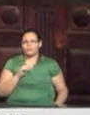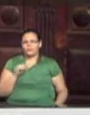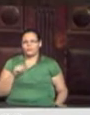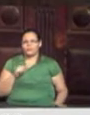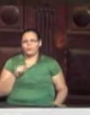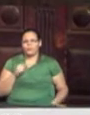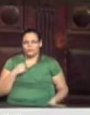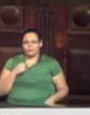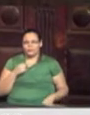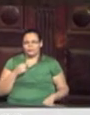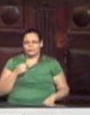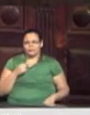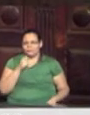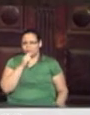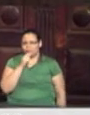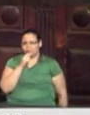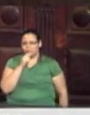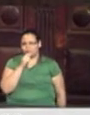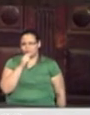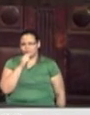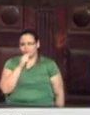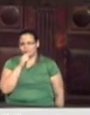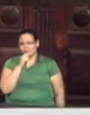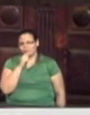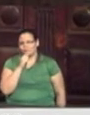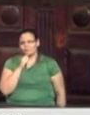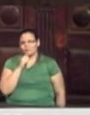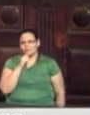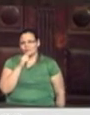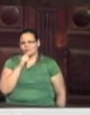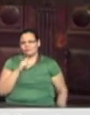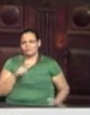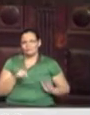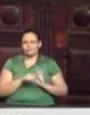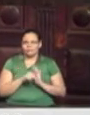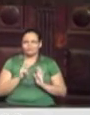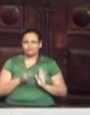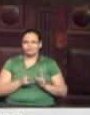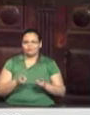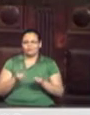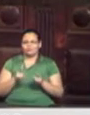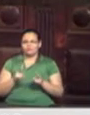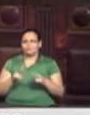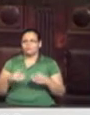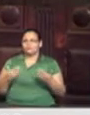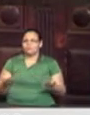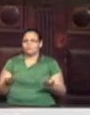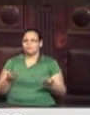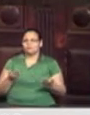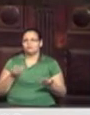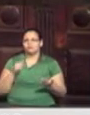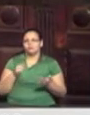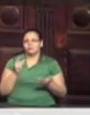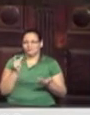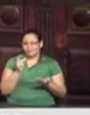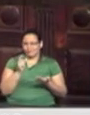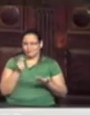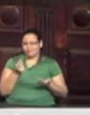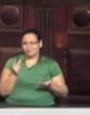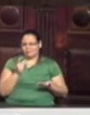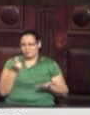de serviço sem anuência expressa do contratante. E por aí vai. Ora, quando esses